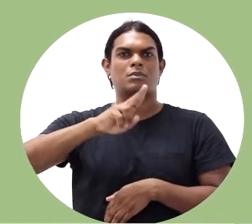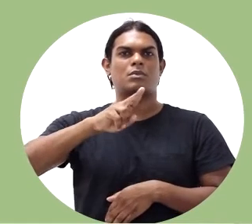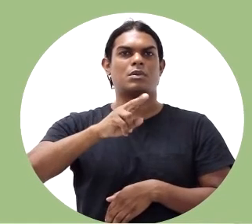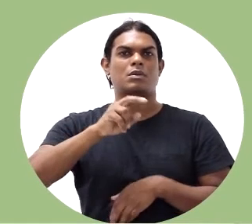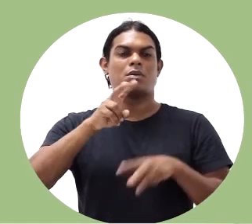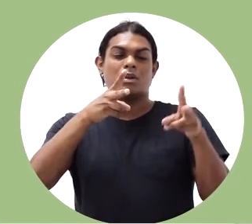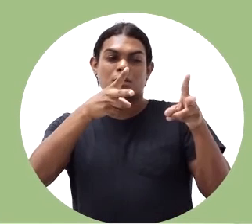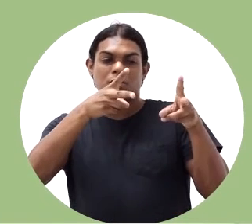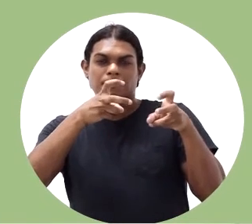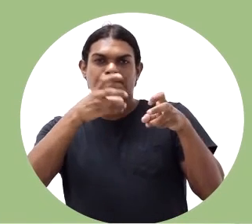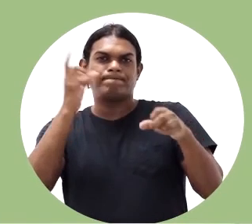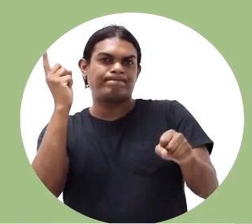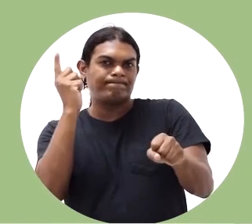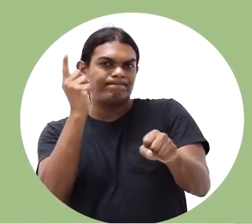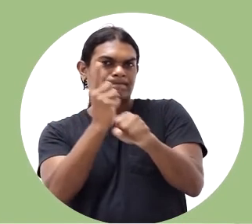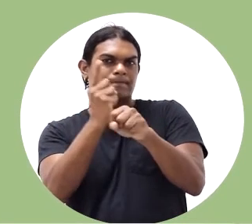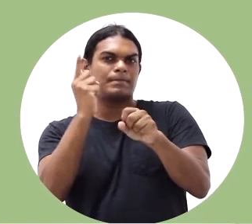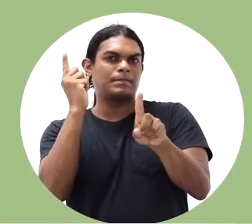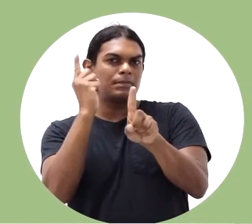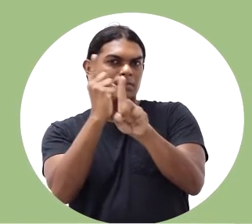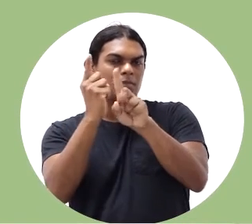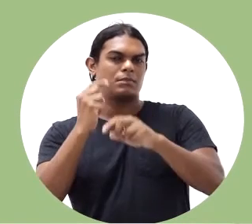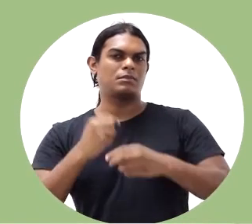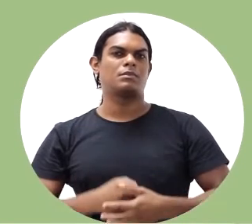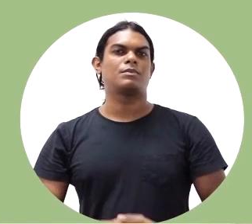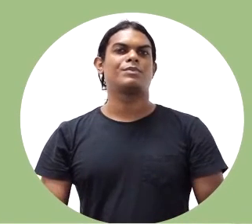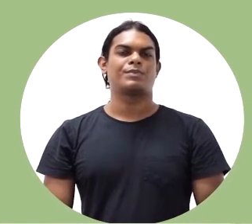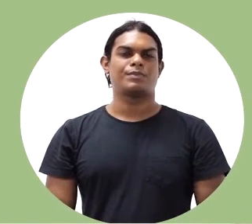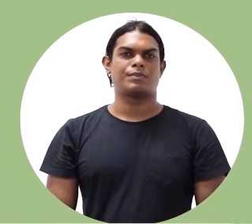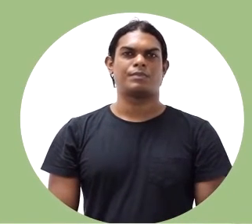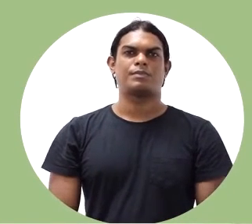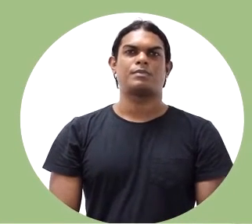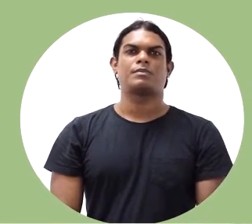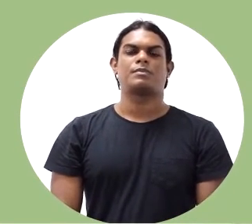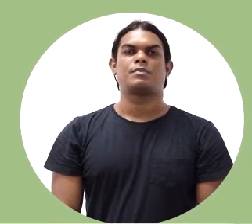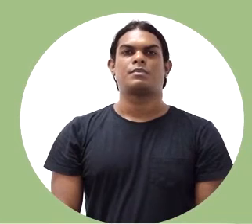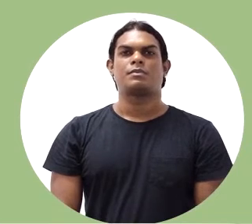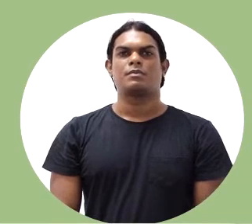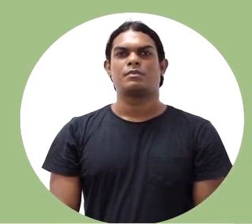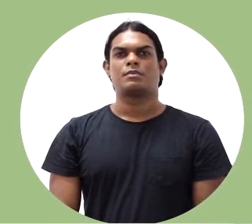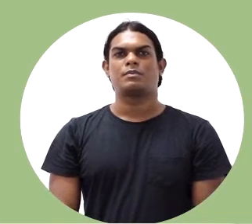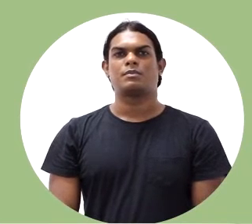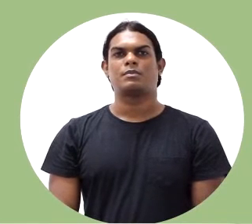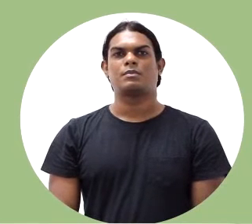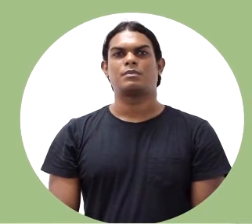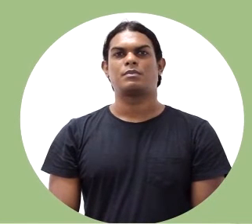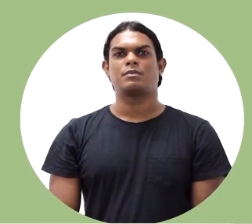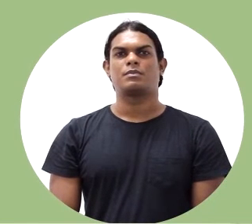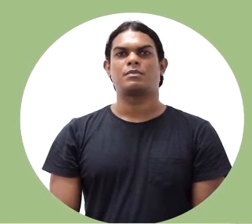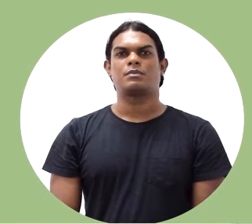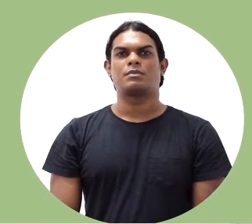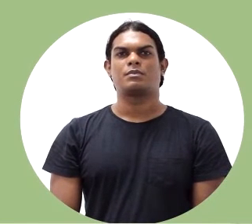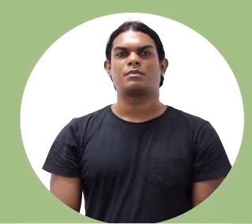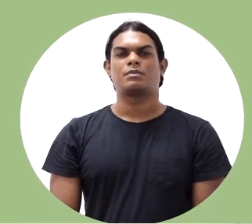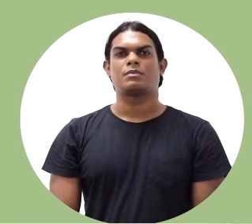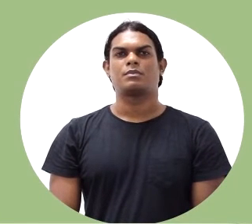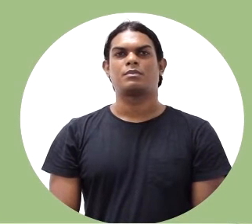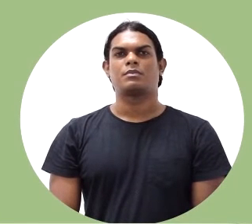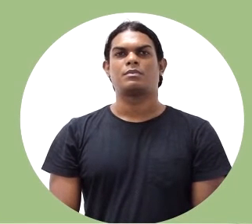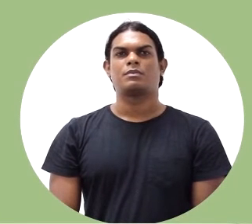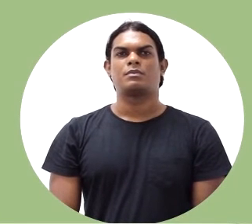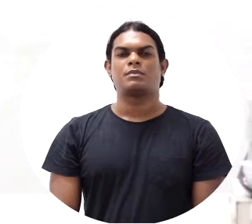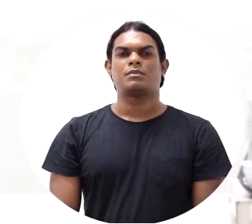localização. Ao pé da letra, ele significa Global Positioning System, né? Que é um sistema de posicionamento